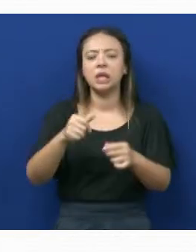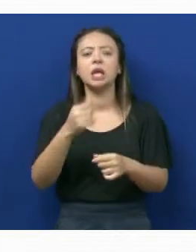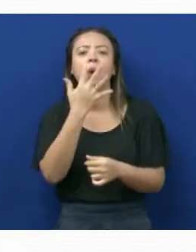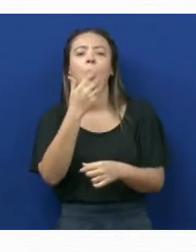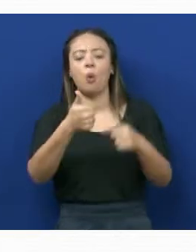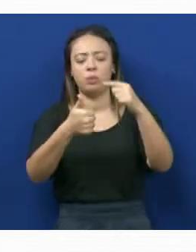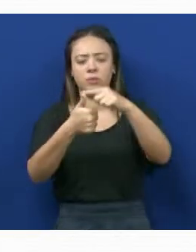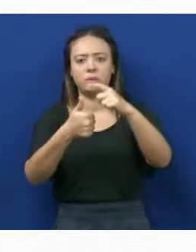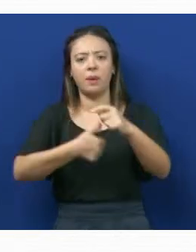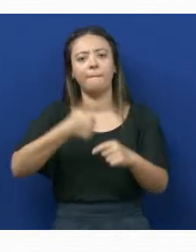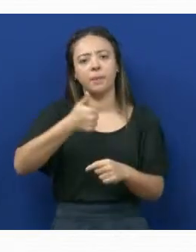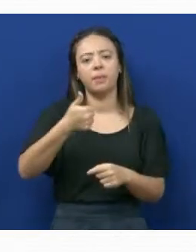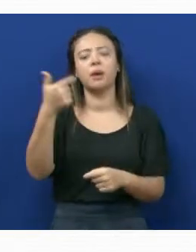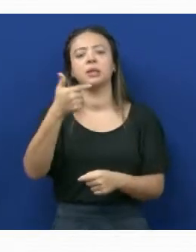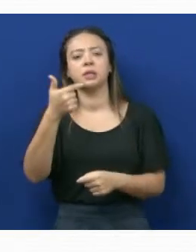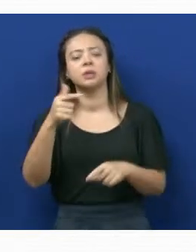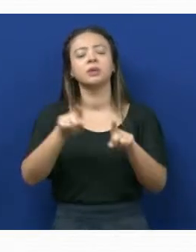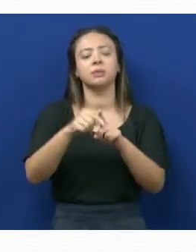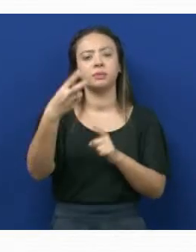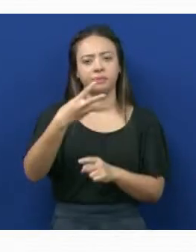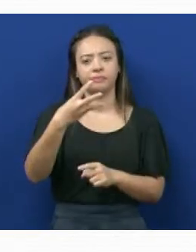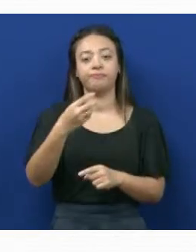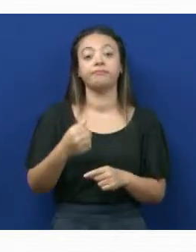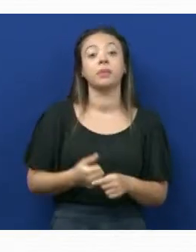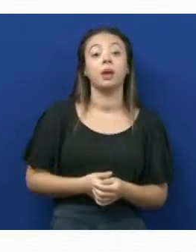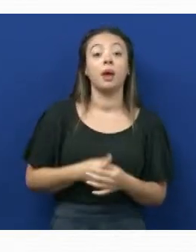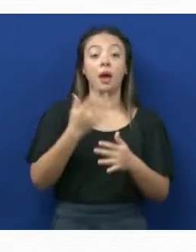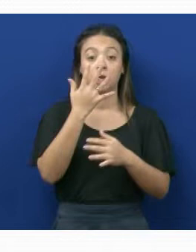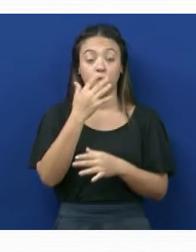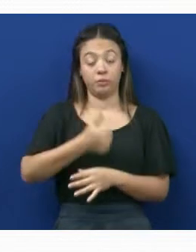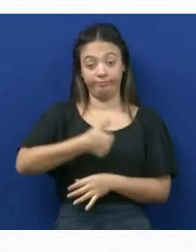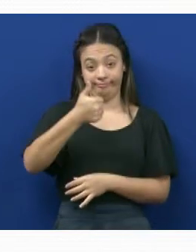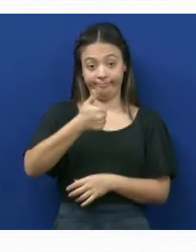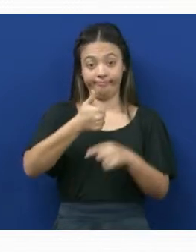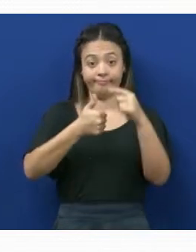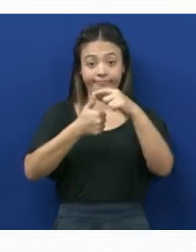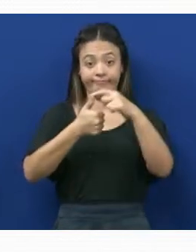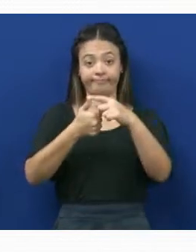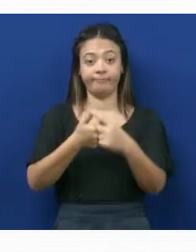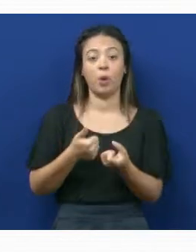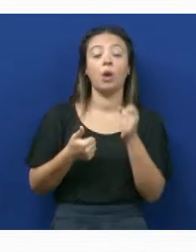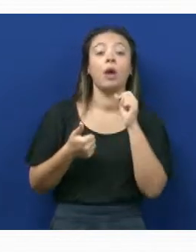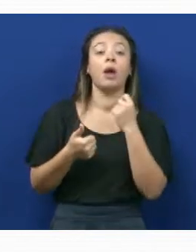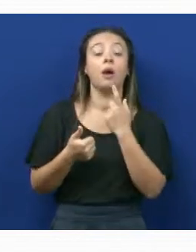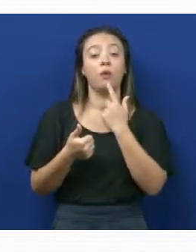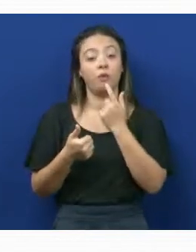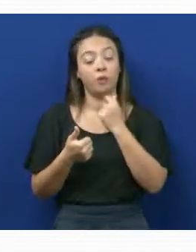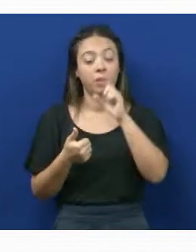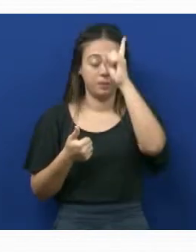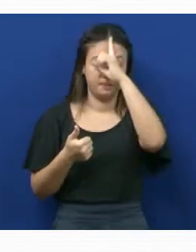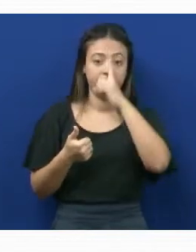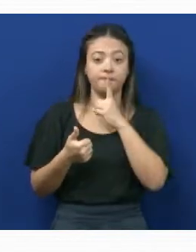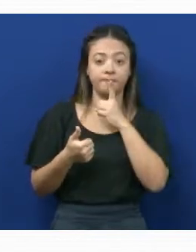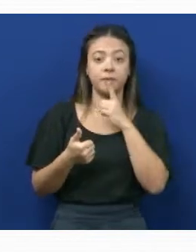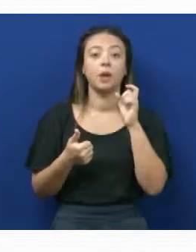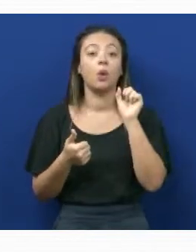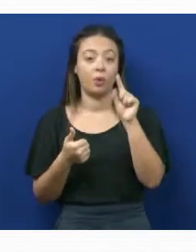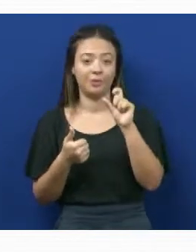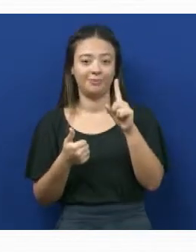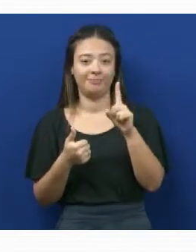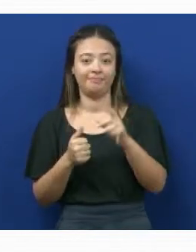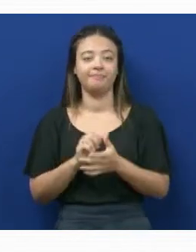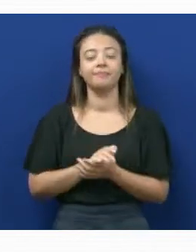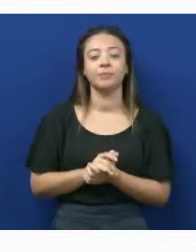cor terciária. Então, as cores primárias são as primeiras que o próprio nome já diz. O vermelho, o amarelo e o azul.